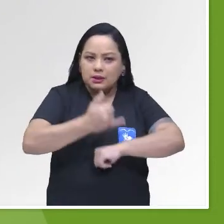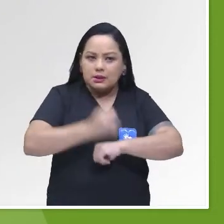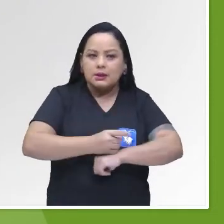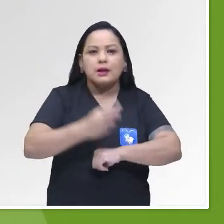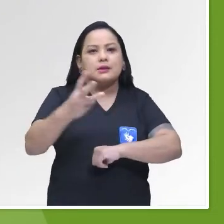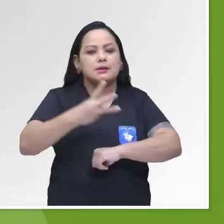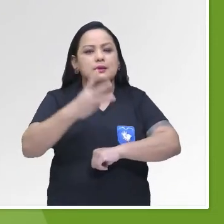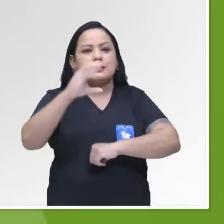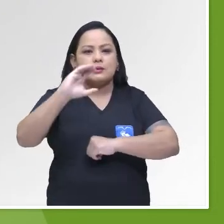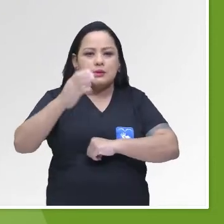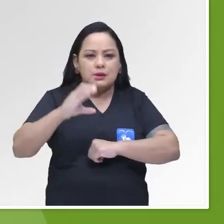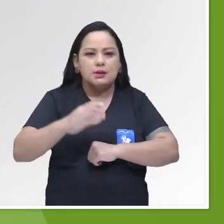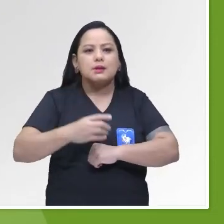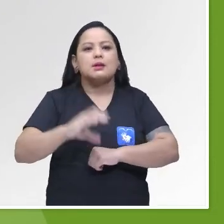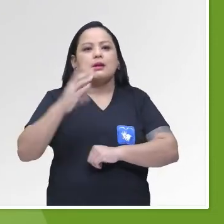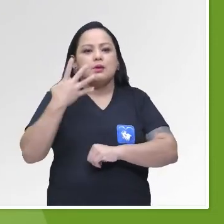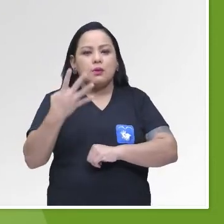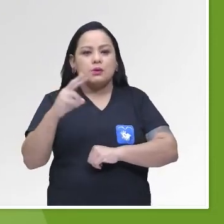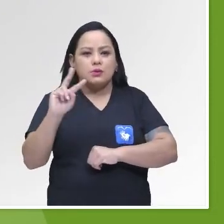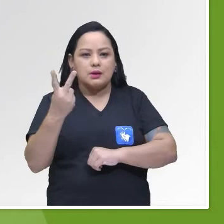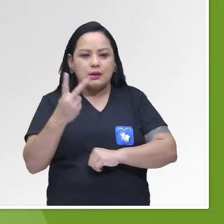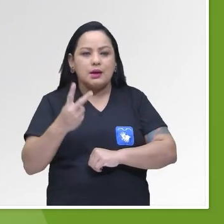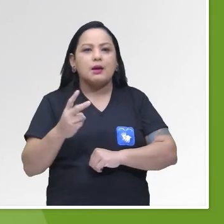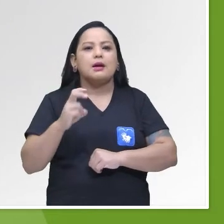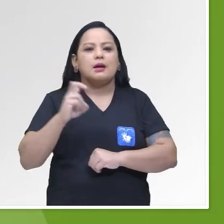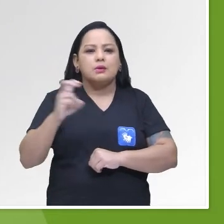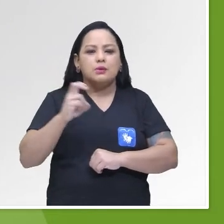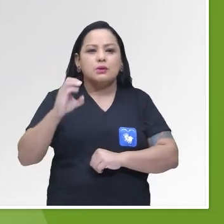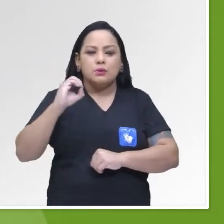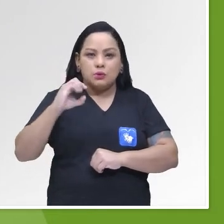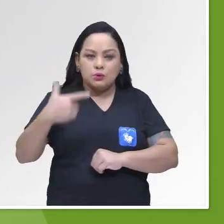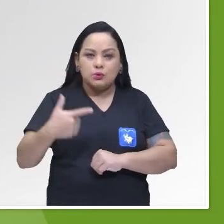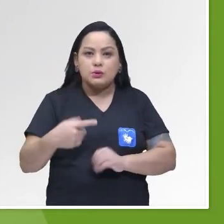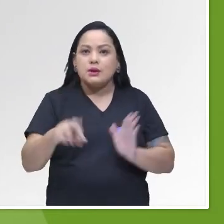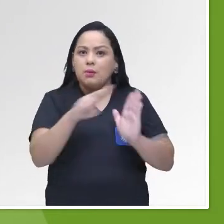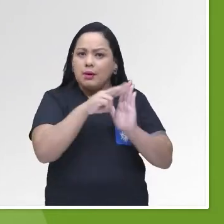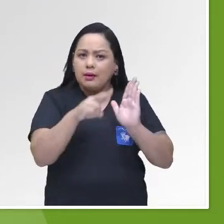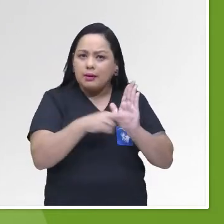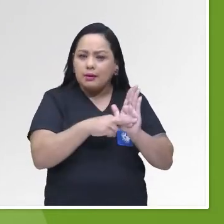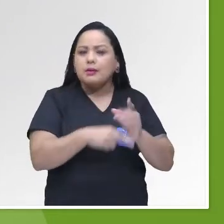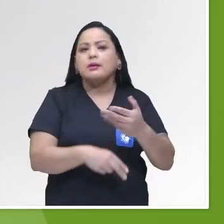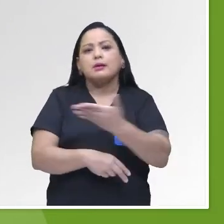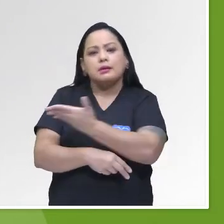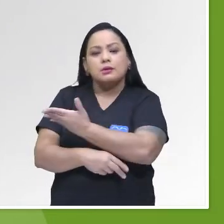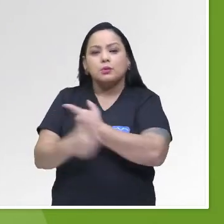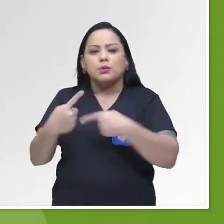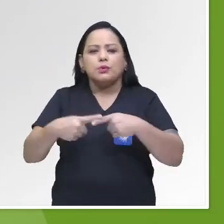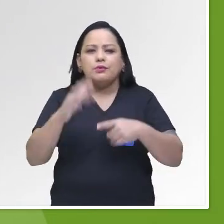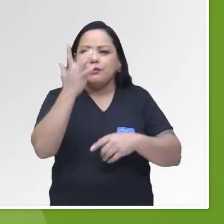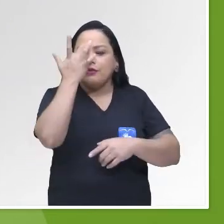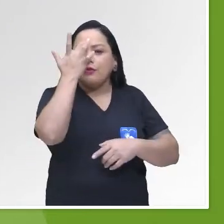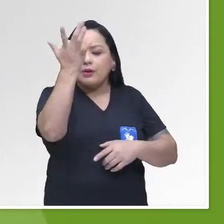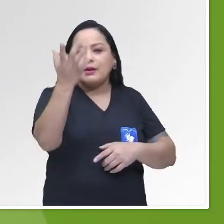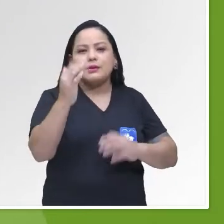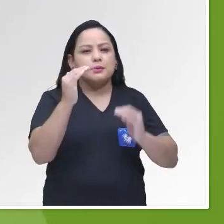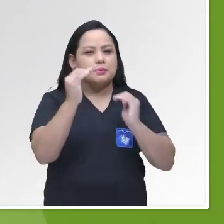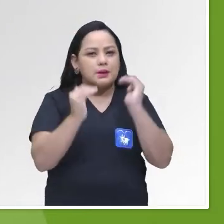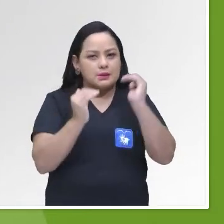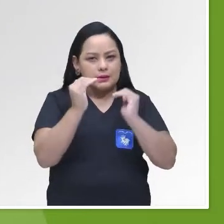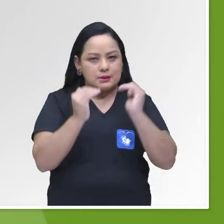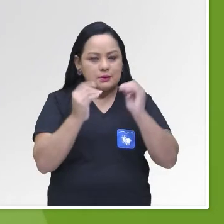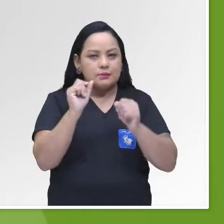carbono, hidrogênio e oxigênio. É uma regra? É uma regra que facilita o teu